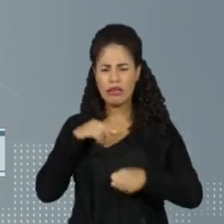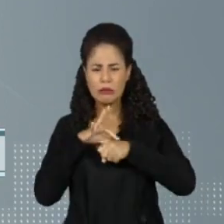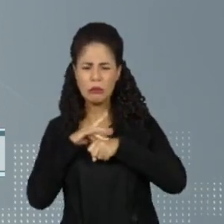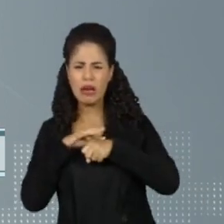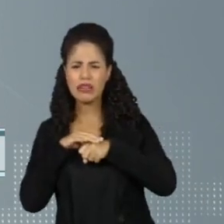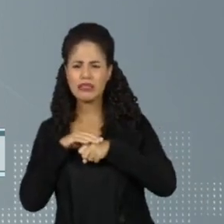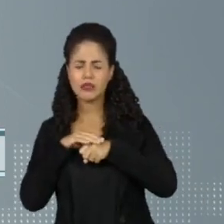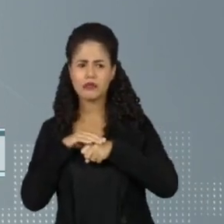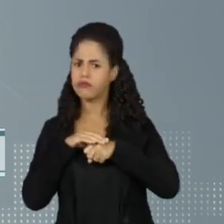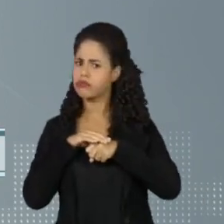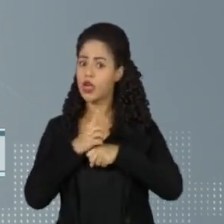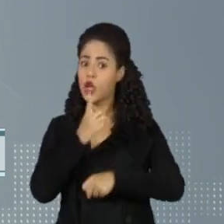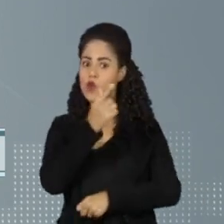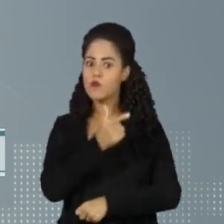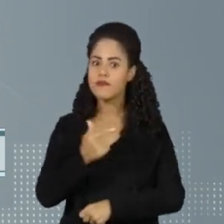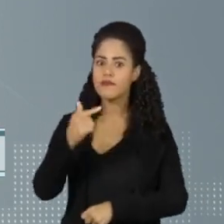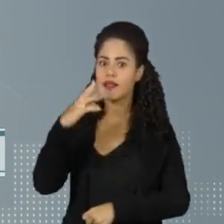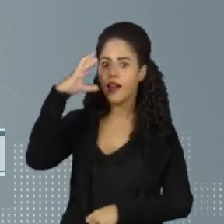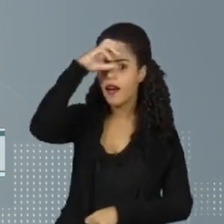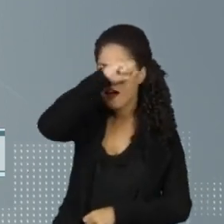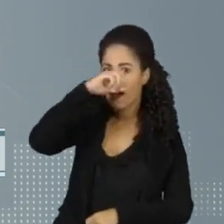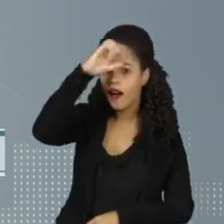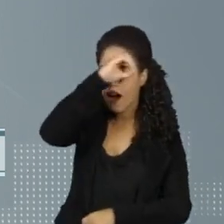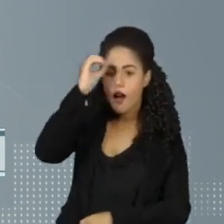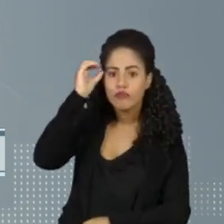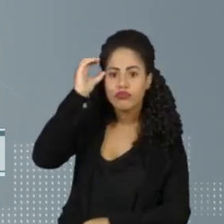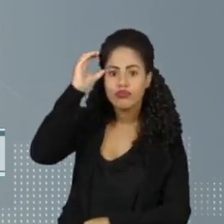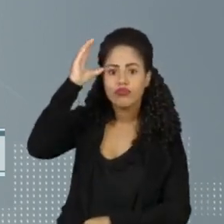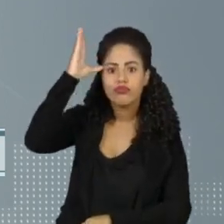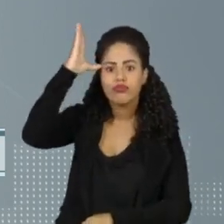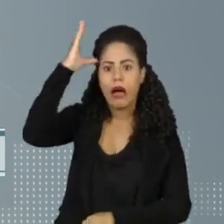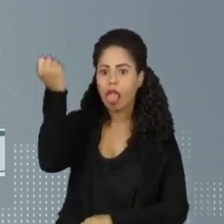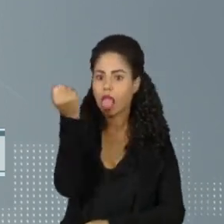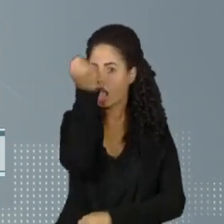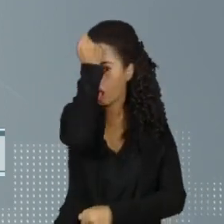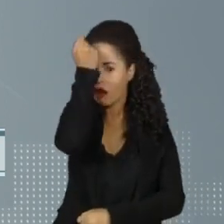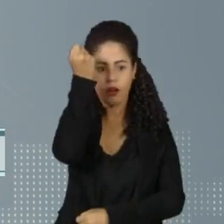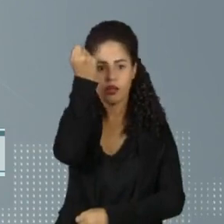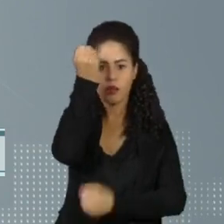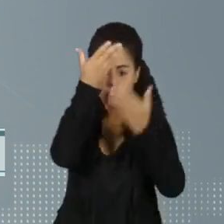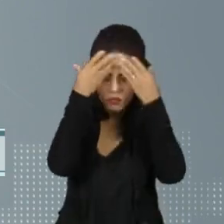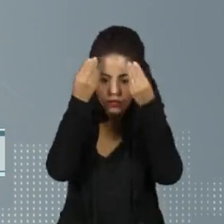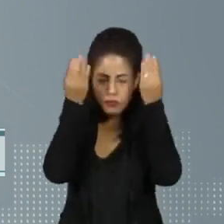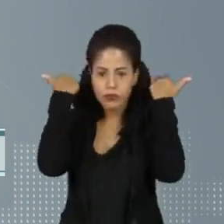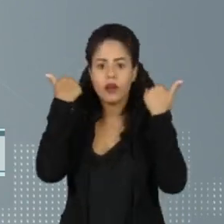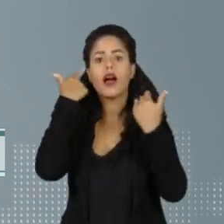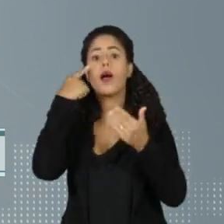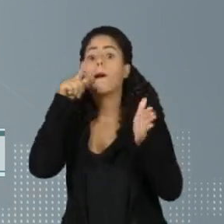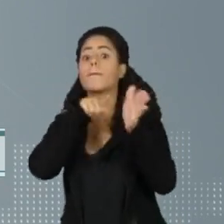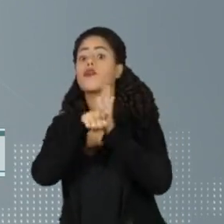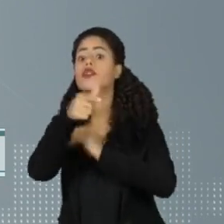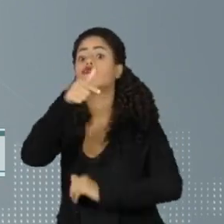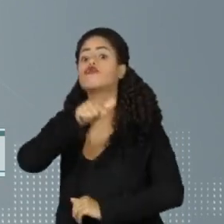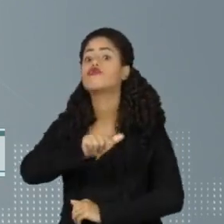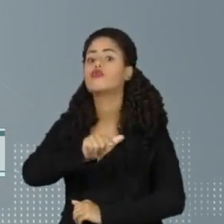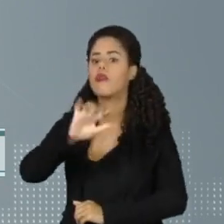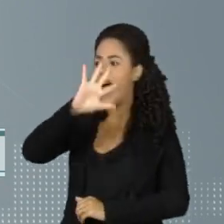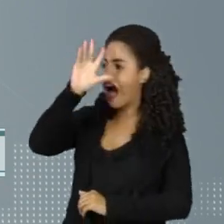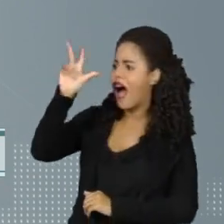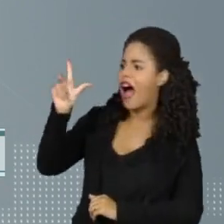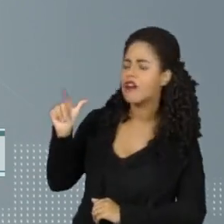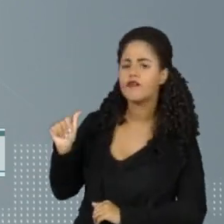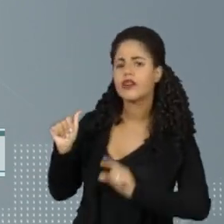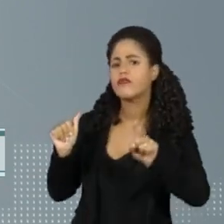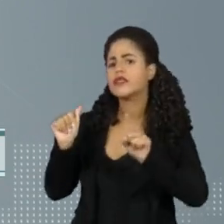Em apenas uma semana de aprendizado, os estereótipos ficaram para trás e ela repetiu a pergunta. Se eu falar África, o